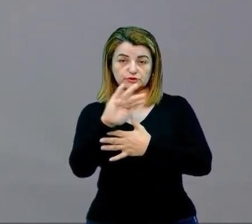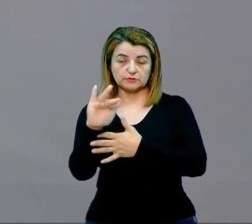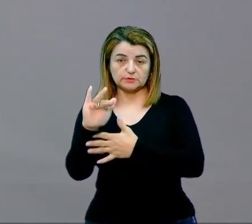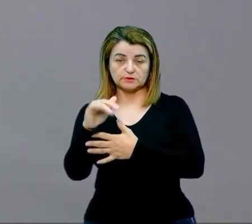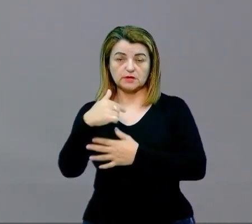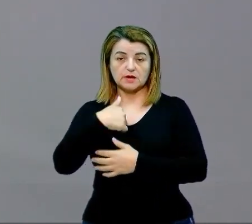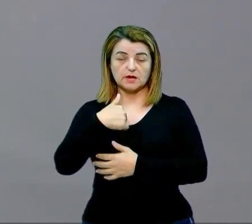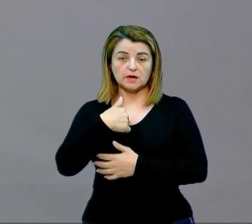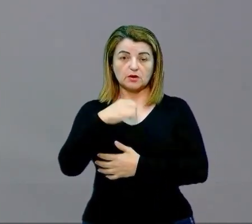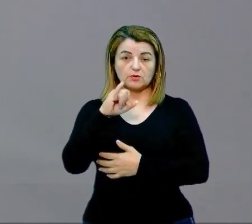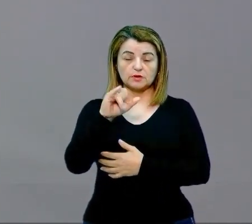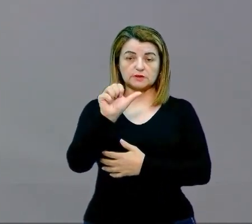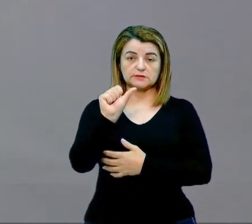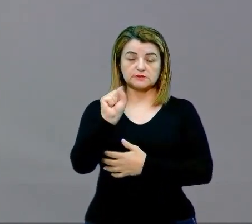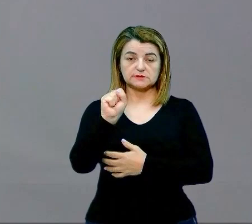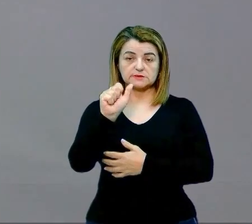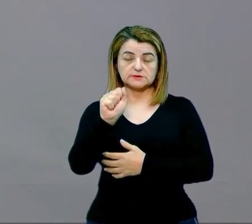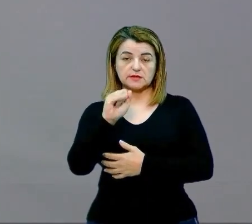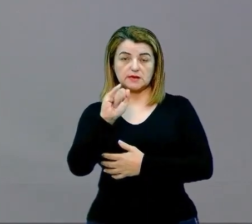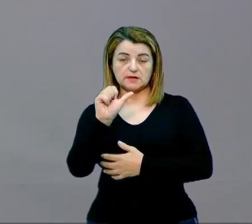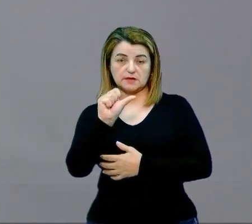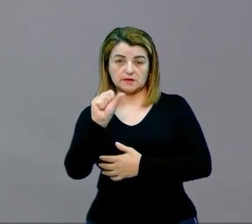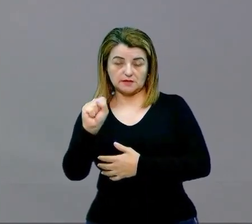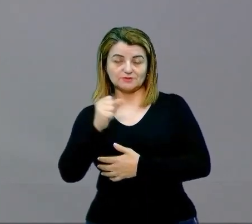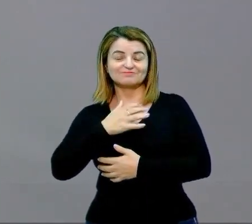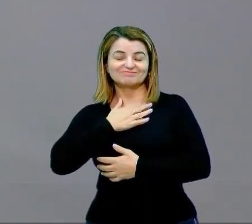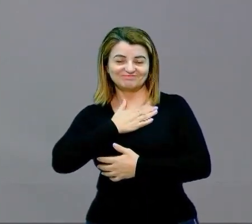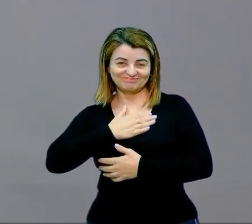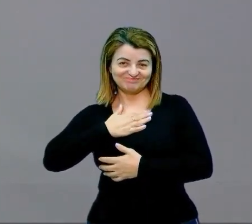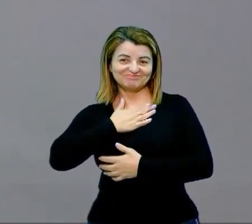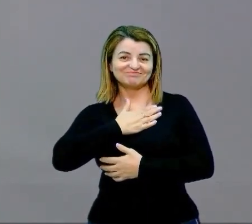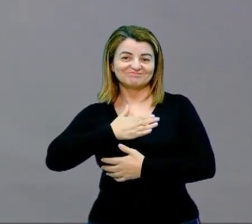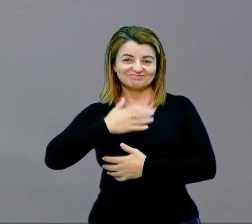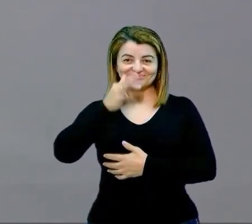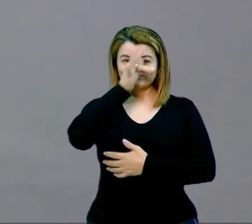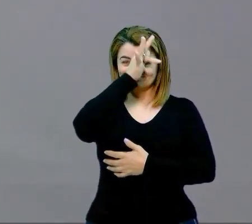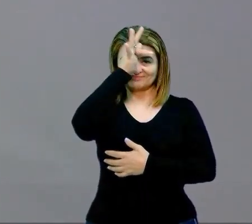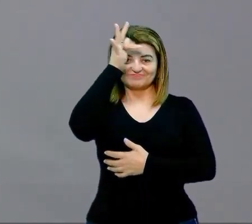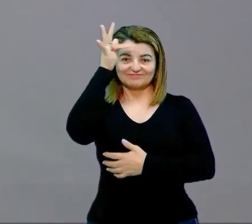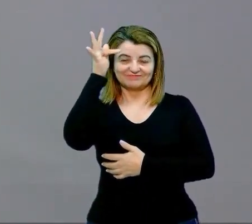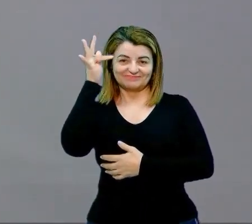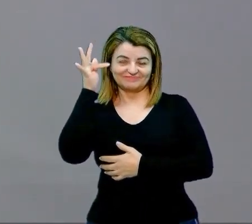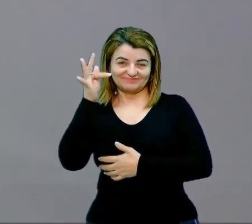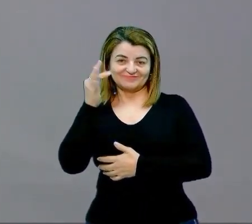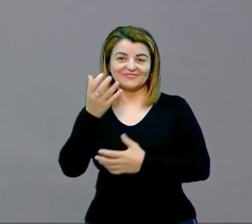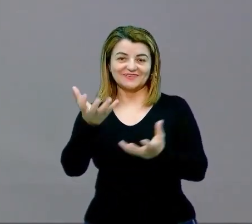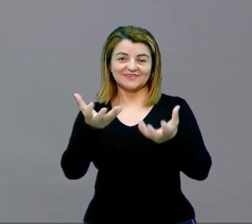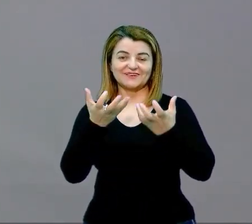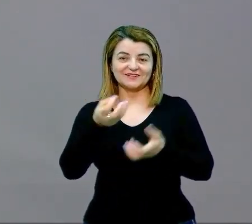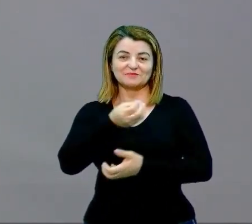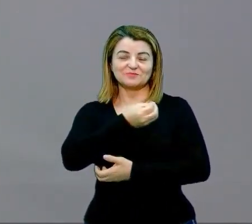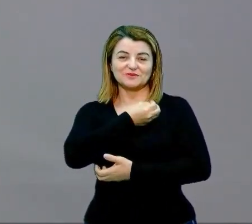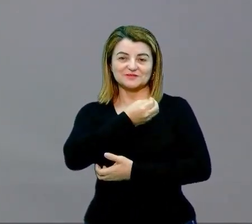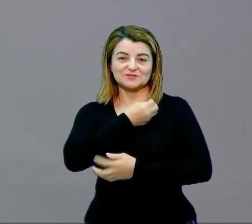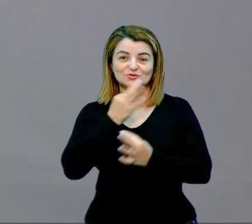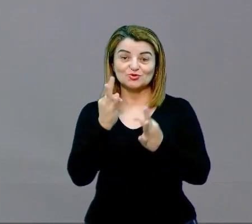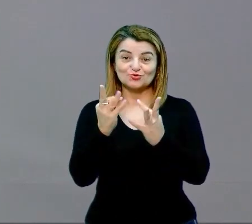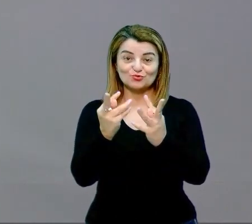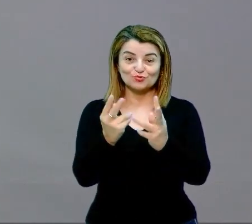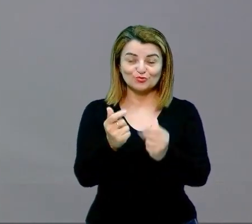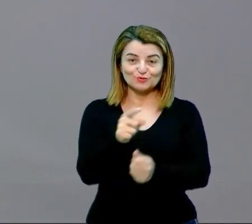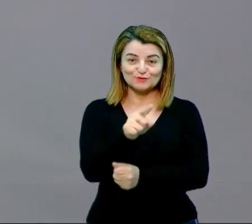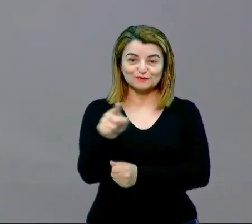professor Isaías, que gosta de trabalhar com essa disciplina de filosofia e conto com a presença de todos